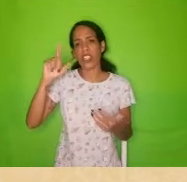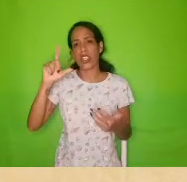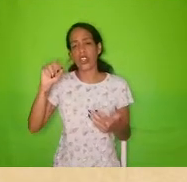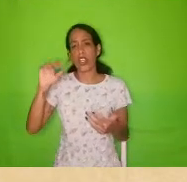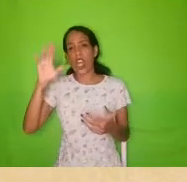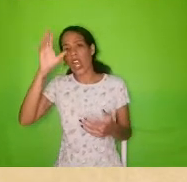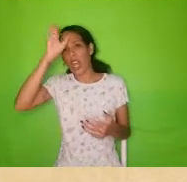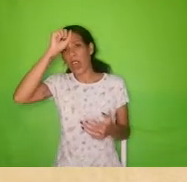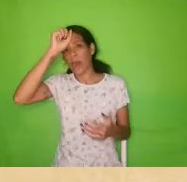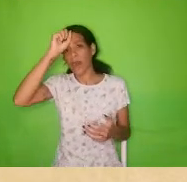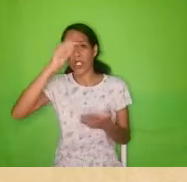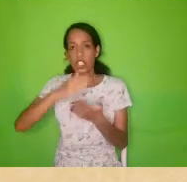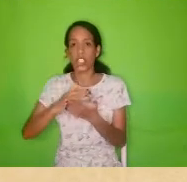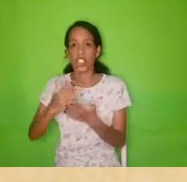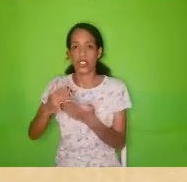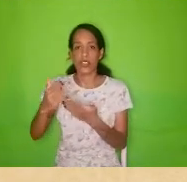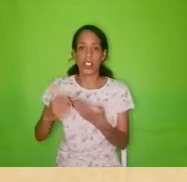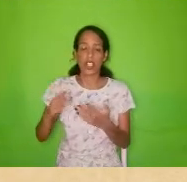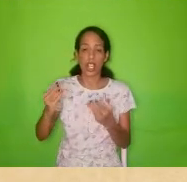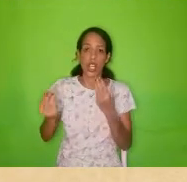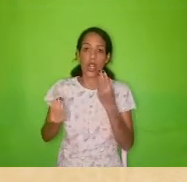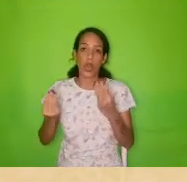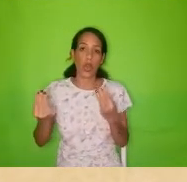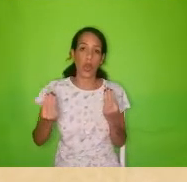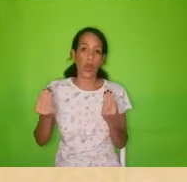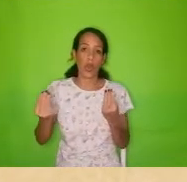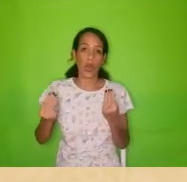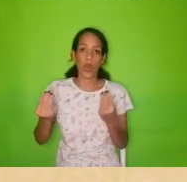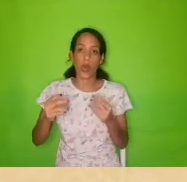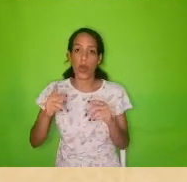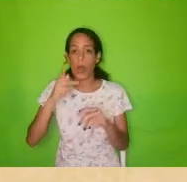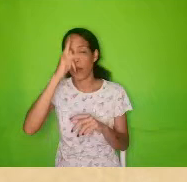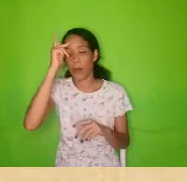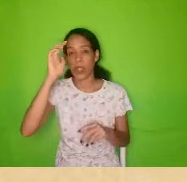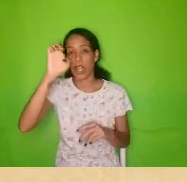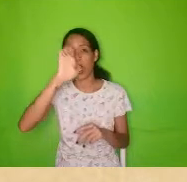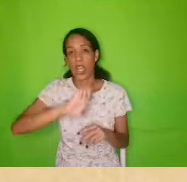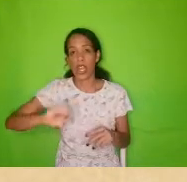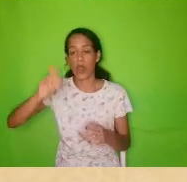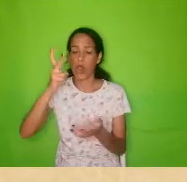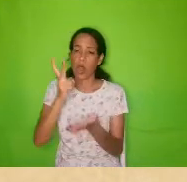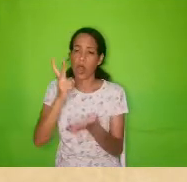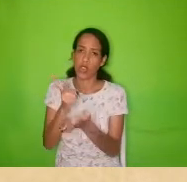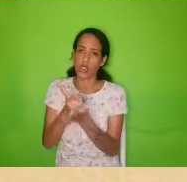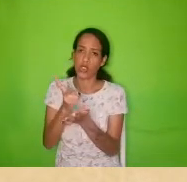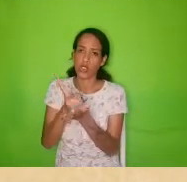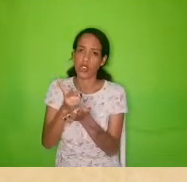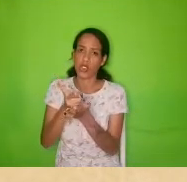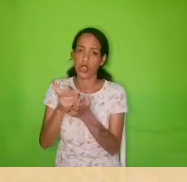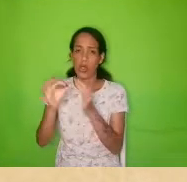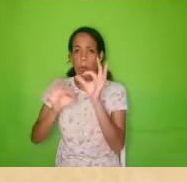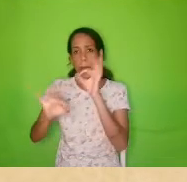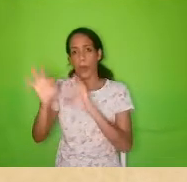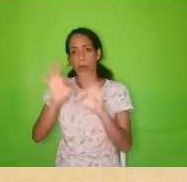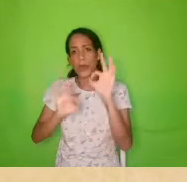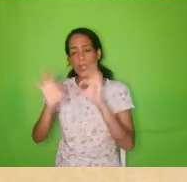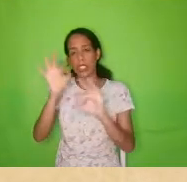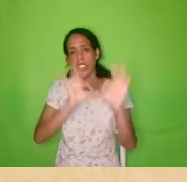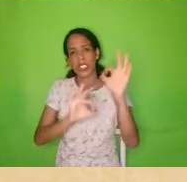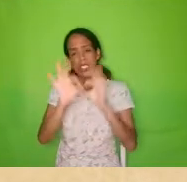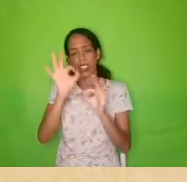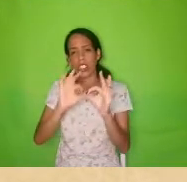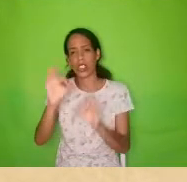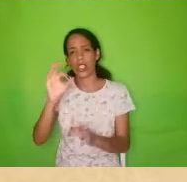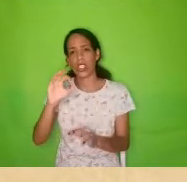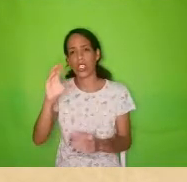da África, como as sociedades europeias continuam com o processo de colonização, do colonialismo.